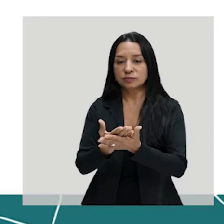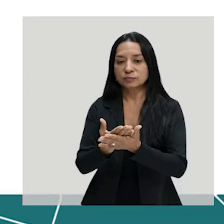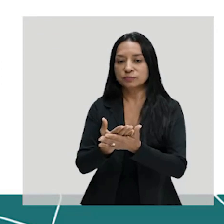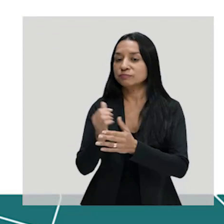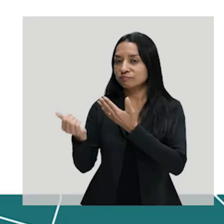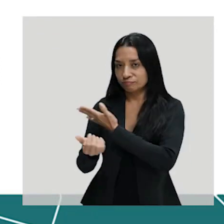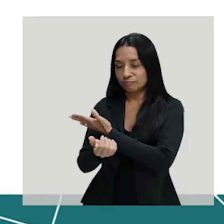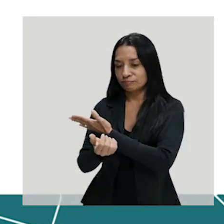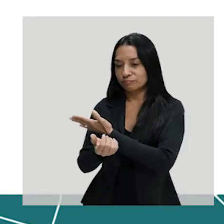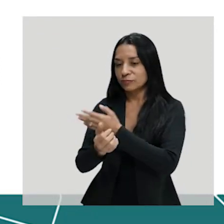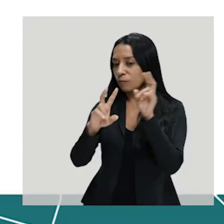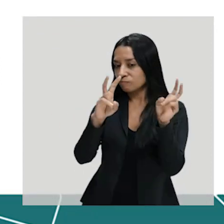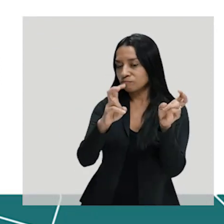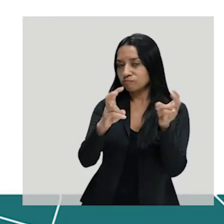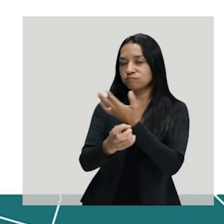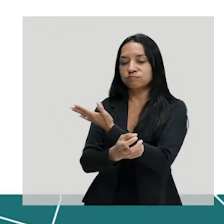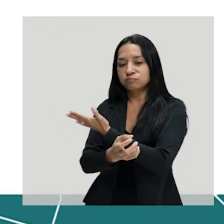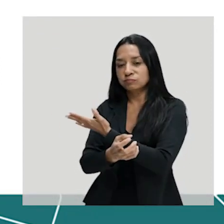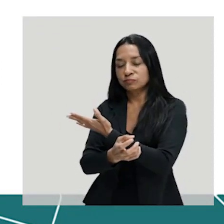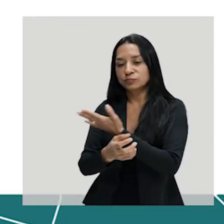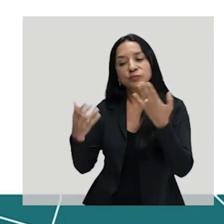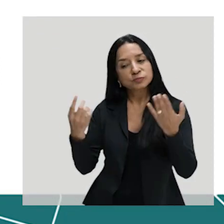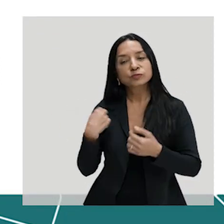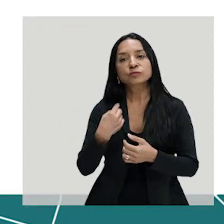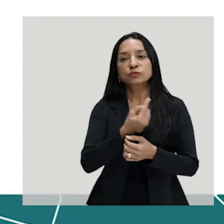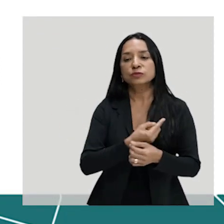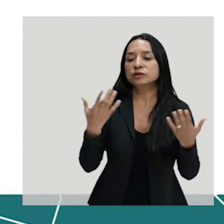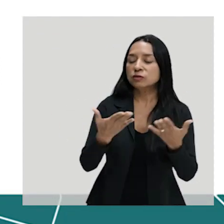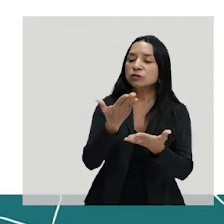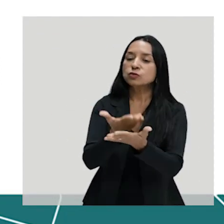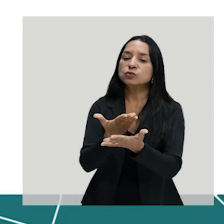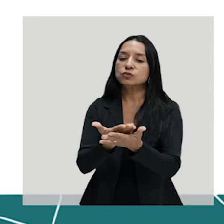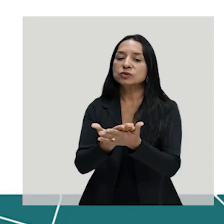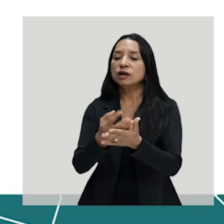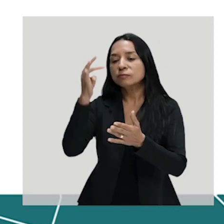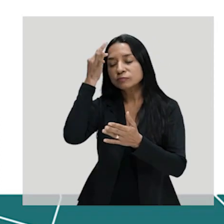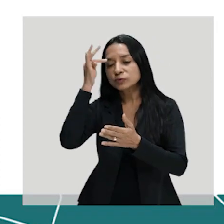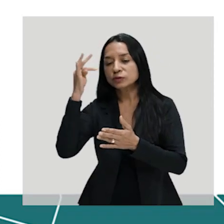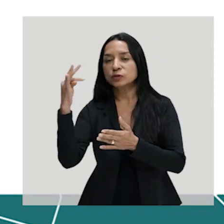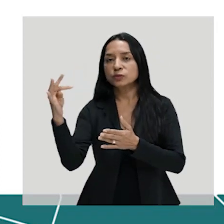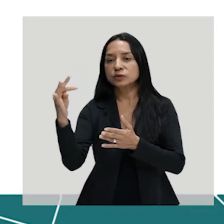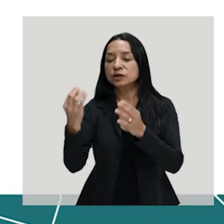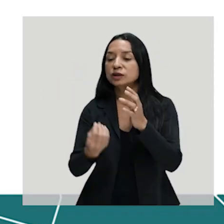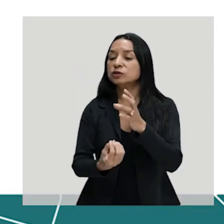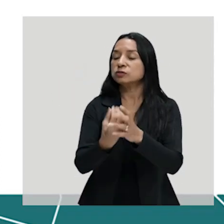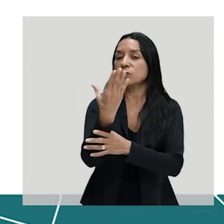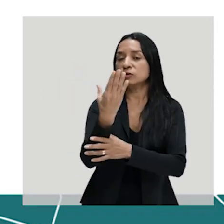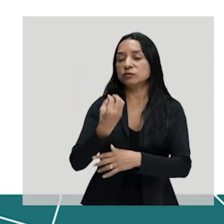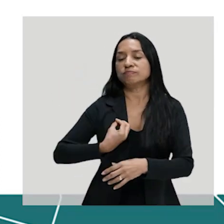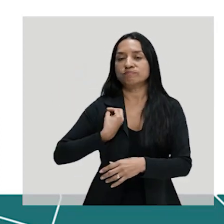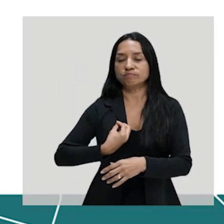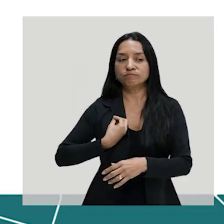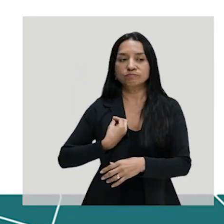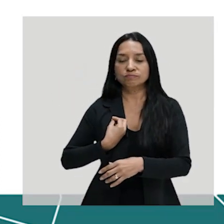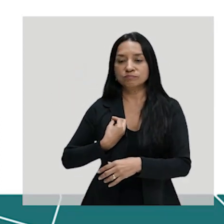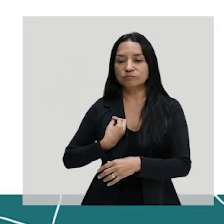versus abiogênese pessoal nós vamos agora estudar teorias de origem da vida tá